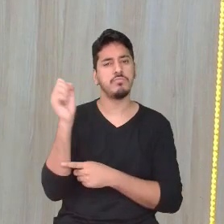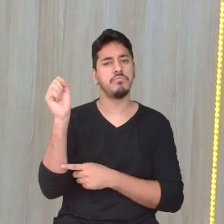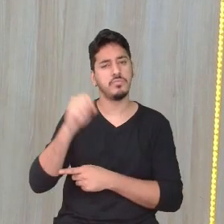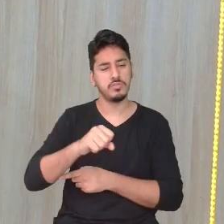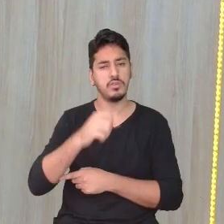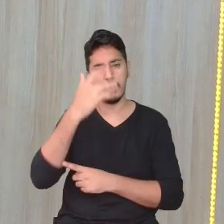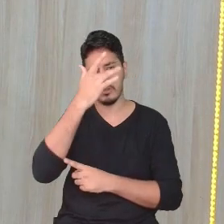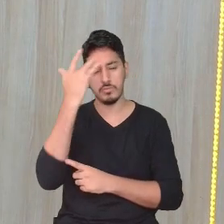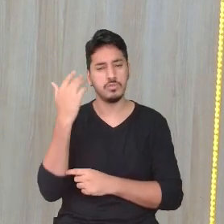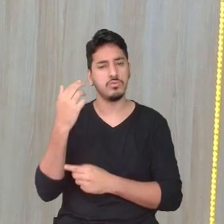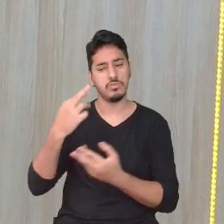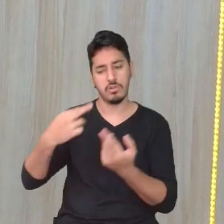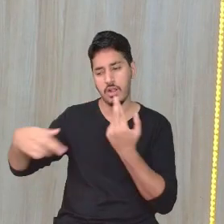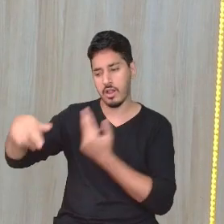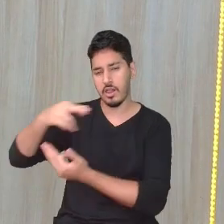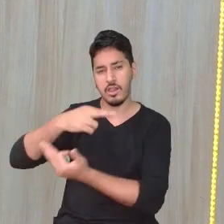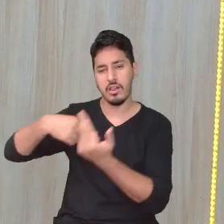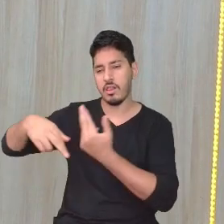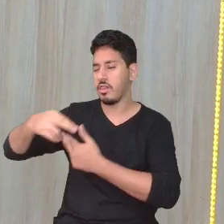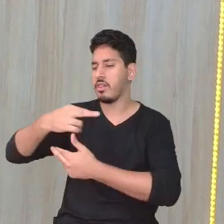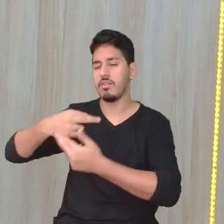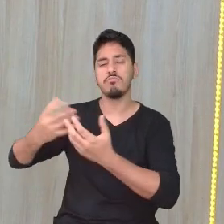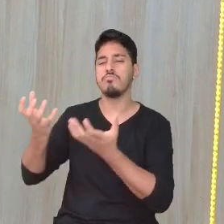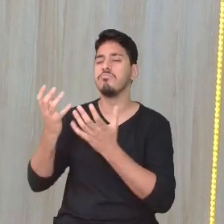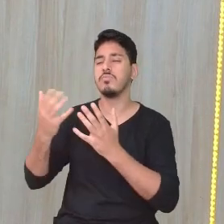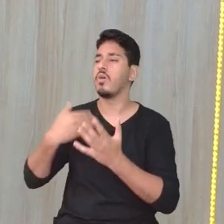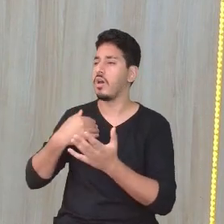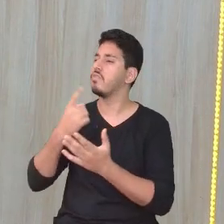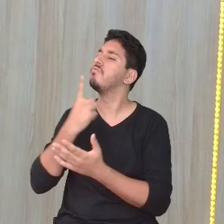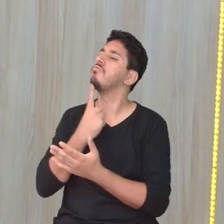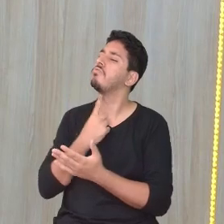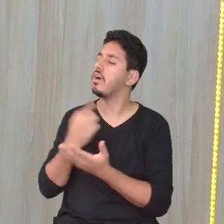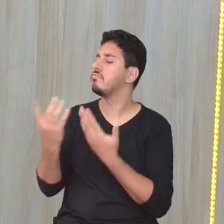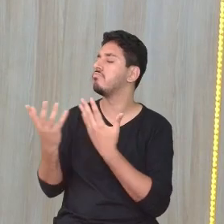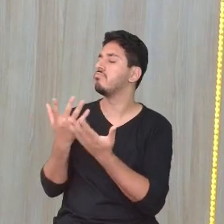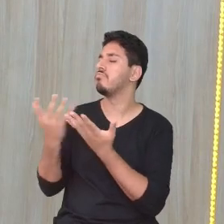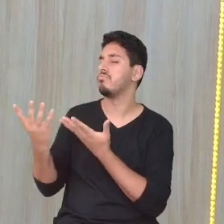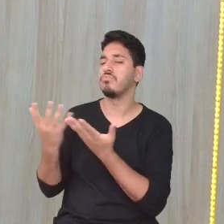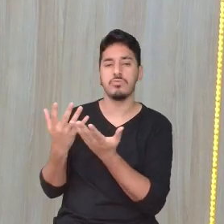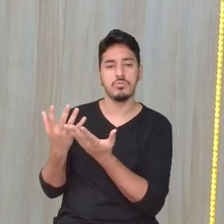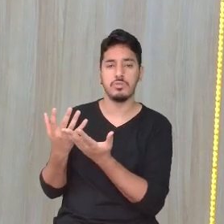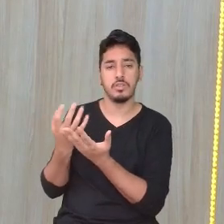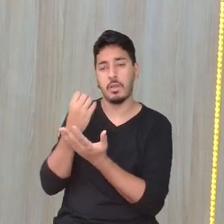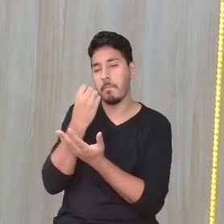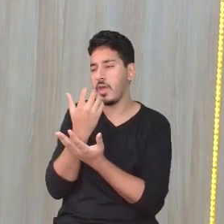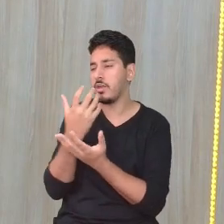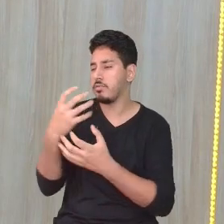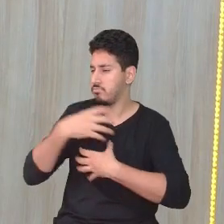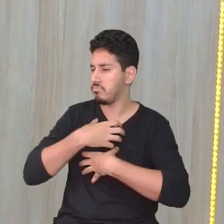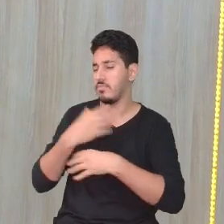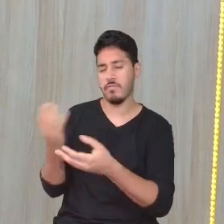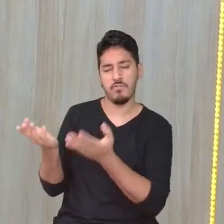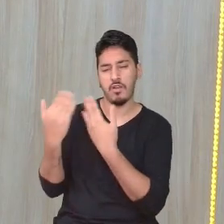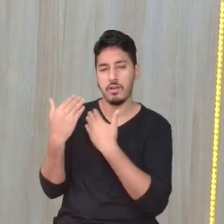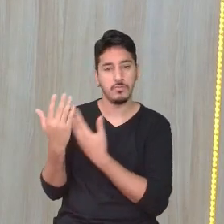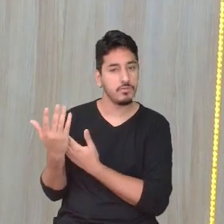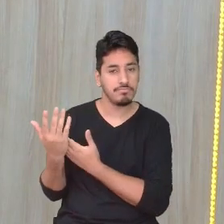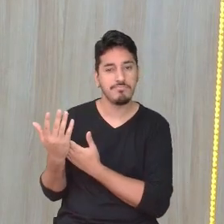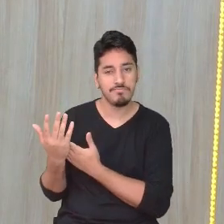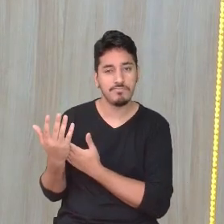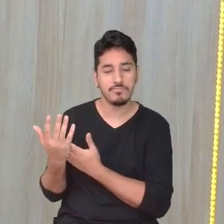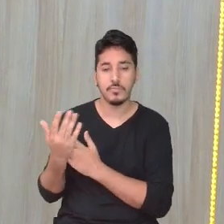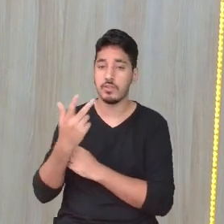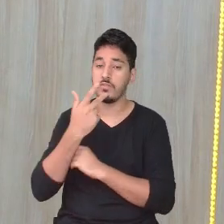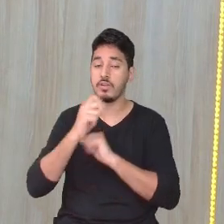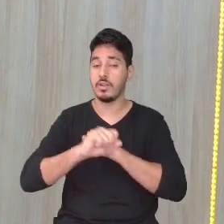as pessoas se relacionam com quem elas quiserem, com quem elas se sentirem bem, com quem tem esse consenso. Falando